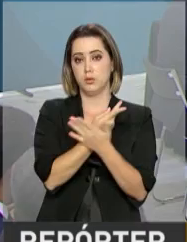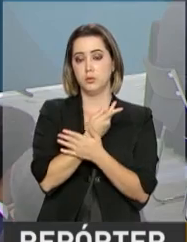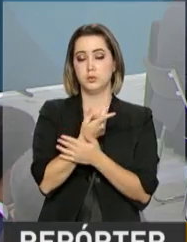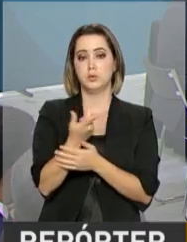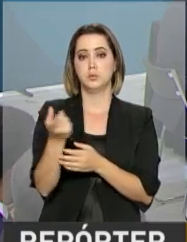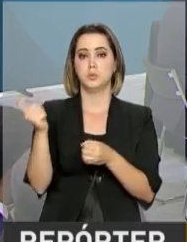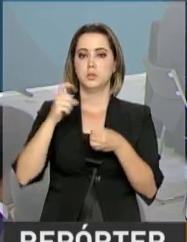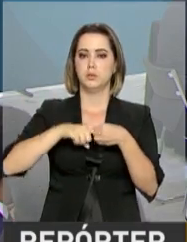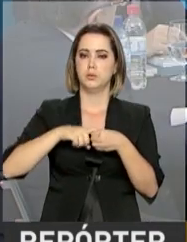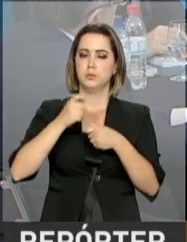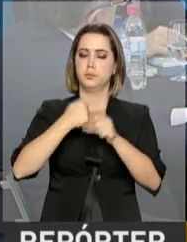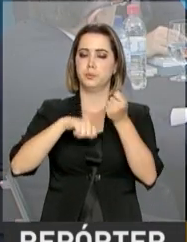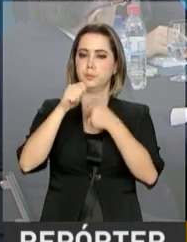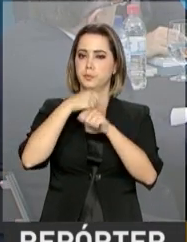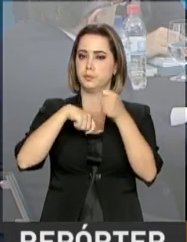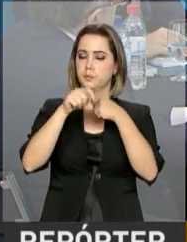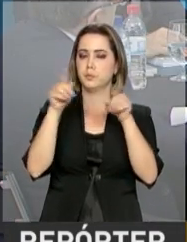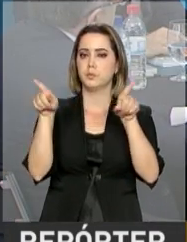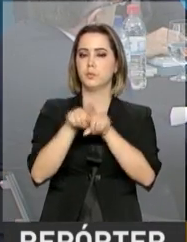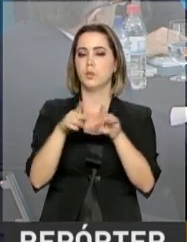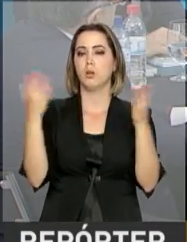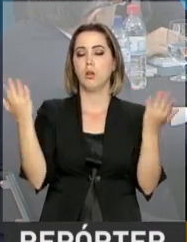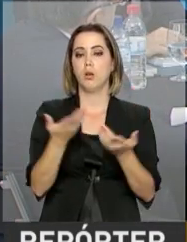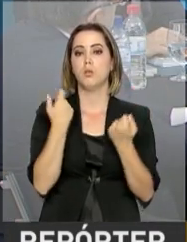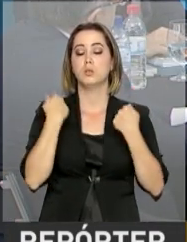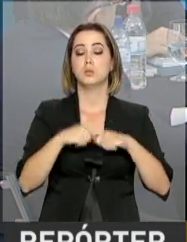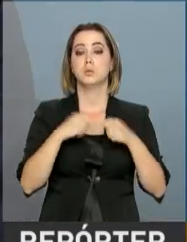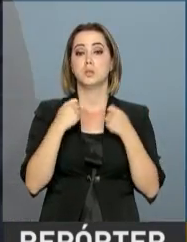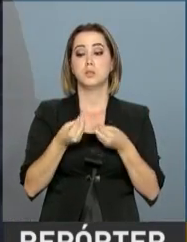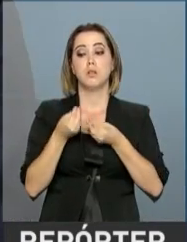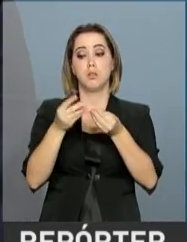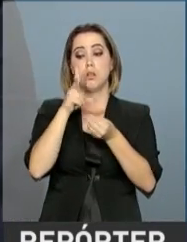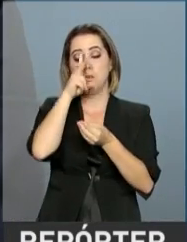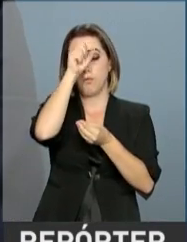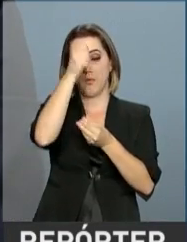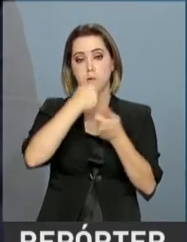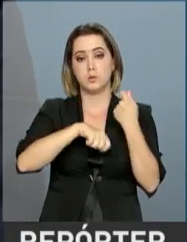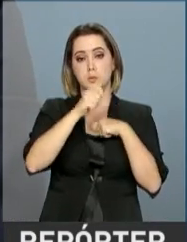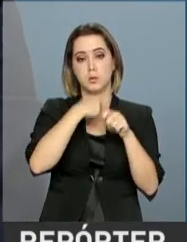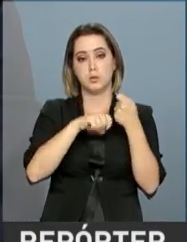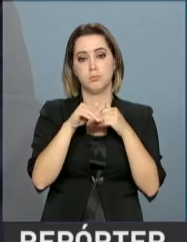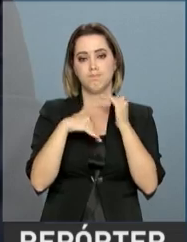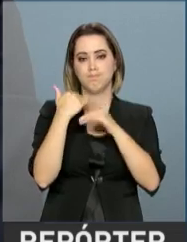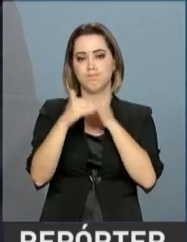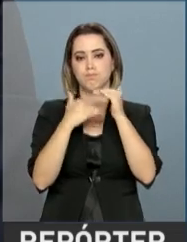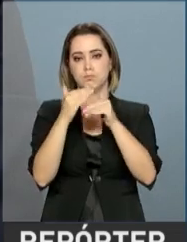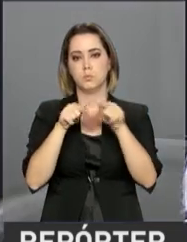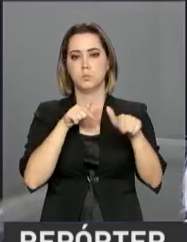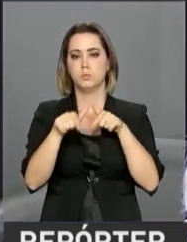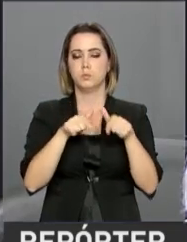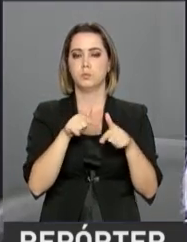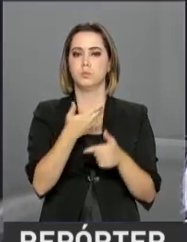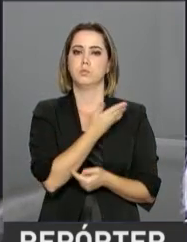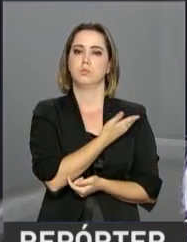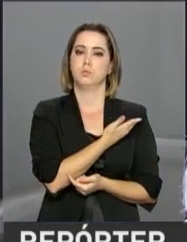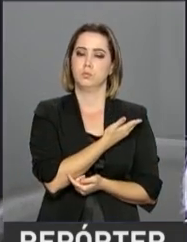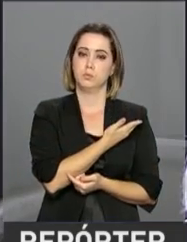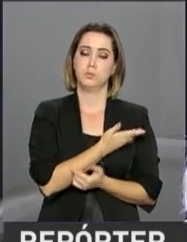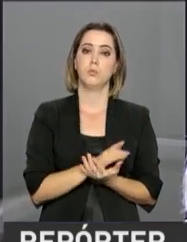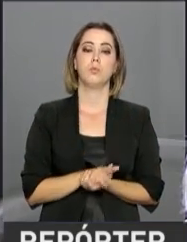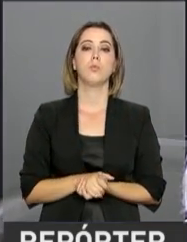retomada do crescimento e que agora é preciso fortalecer a economia para a geração de empregos nosso